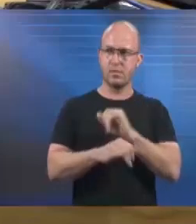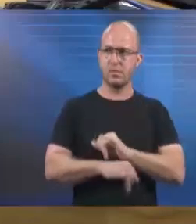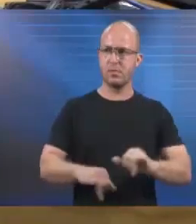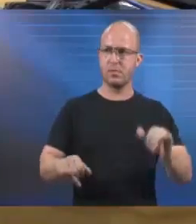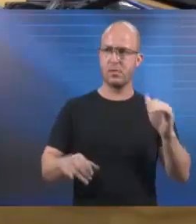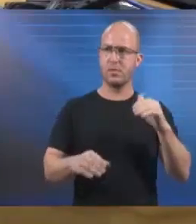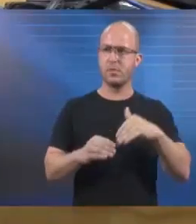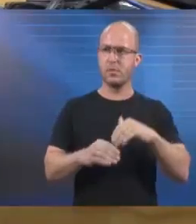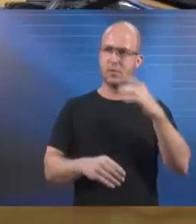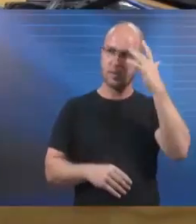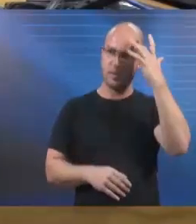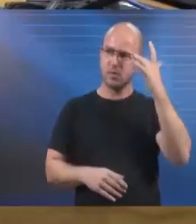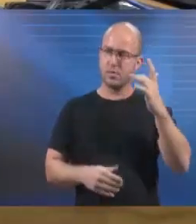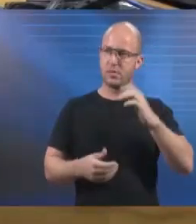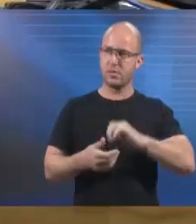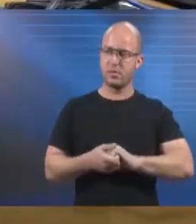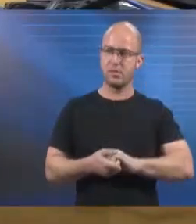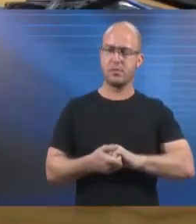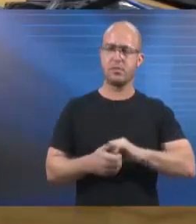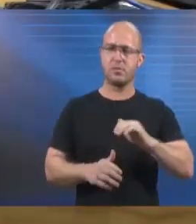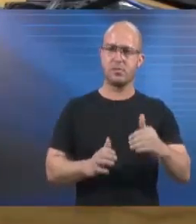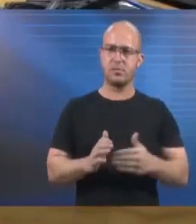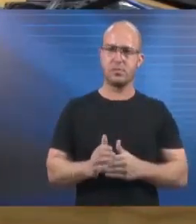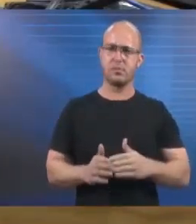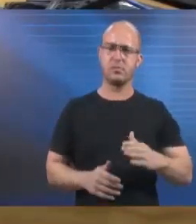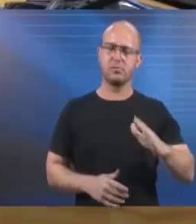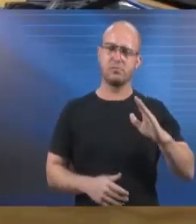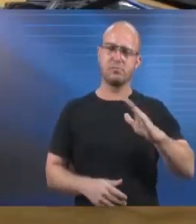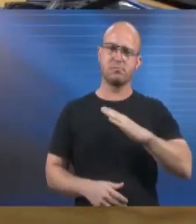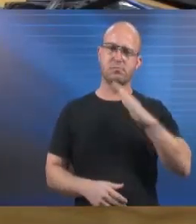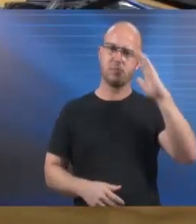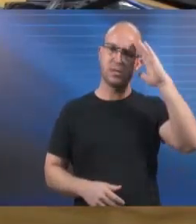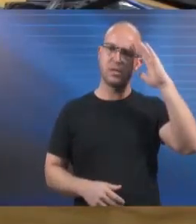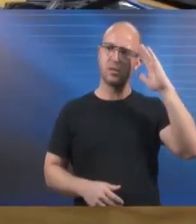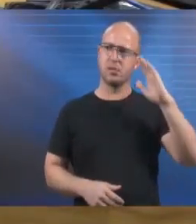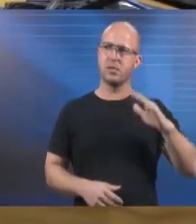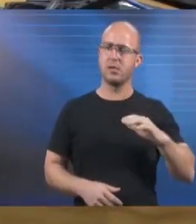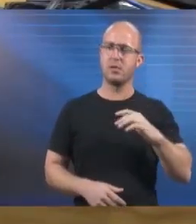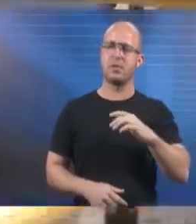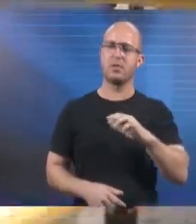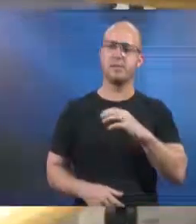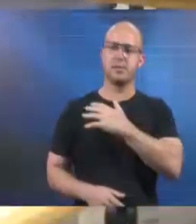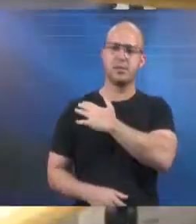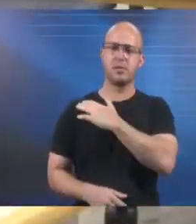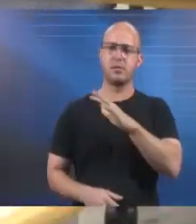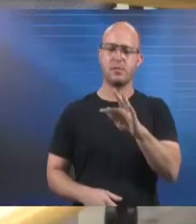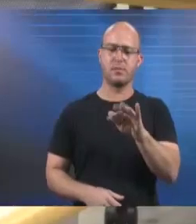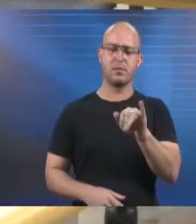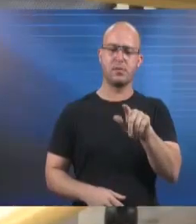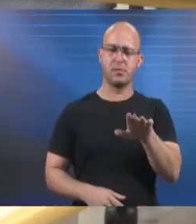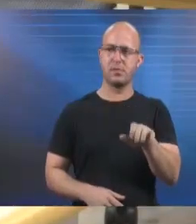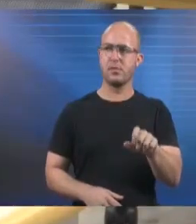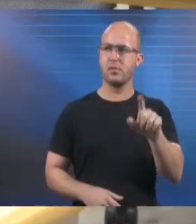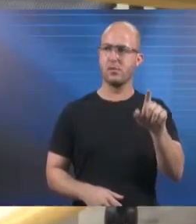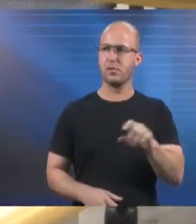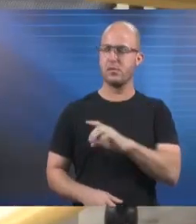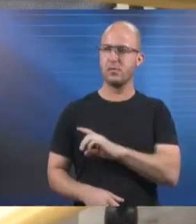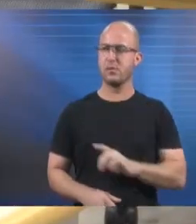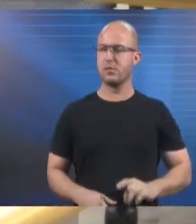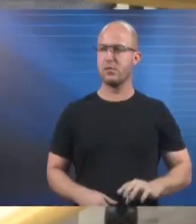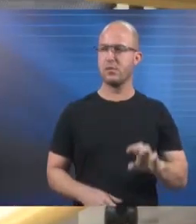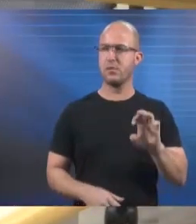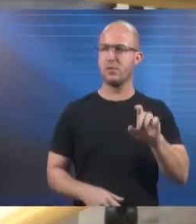amanhã também saudar a todos os militos estaduais saudar aqui o sergent Filgueira o nosso ex-deputado eliab